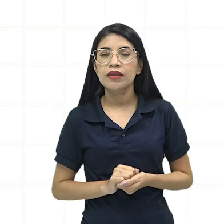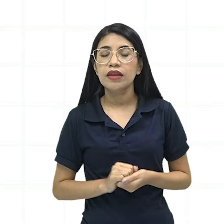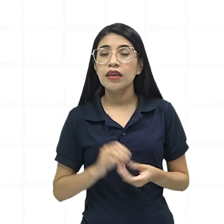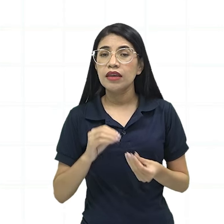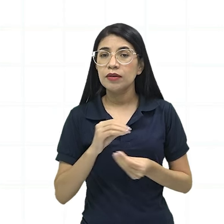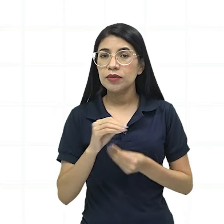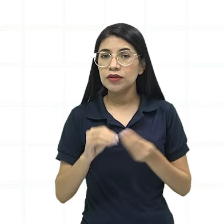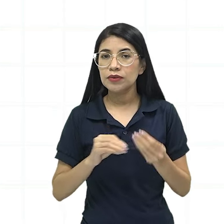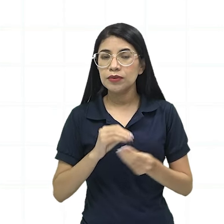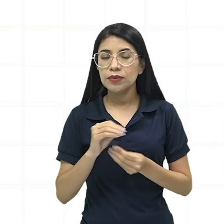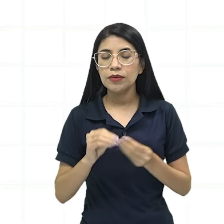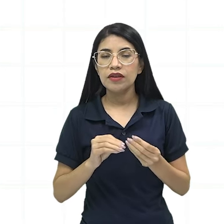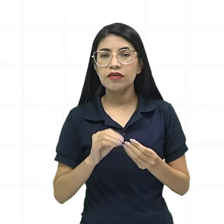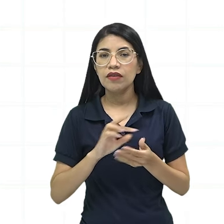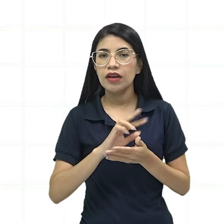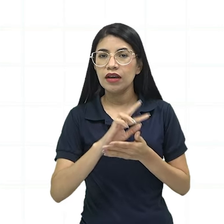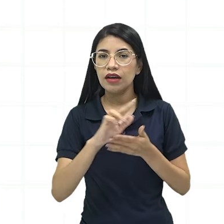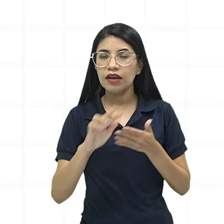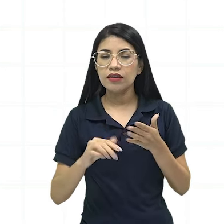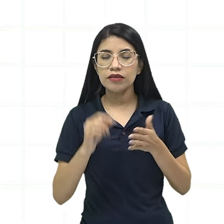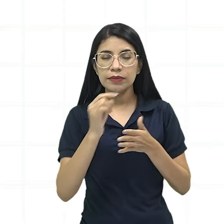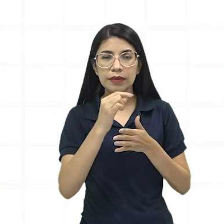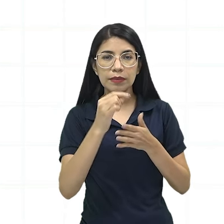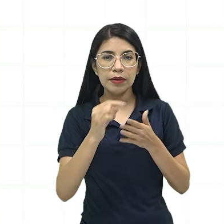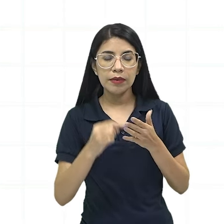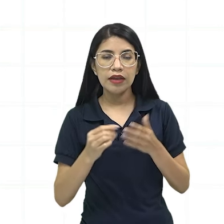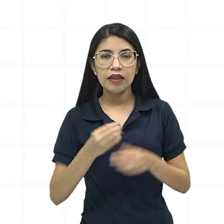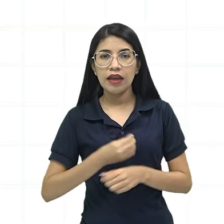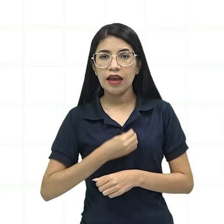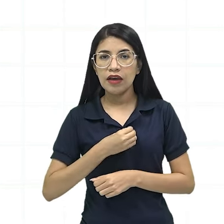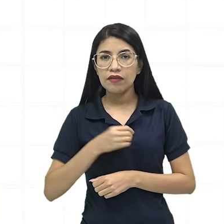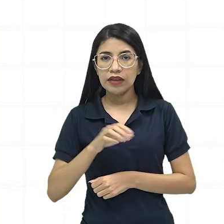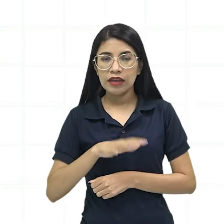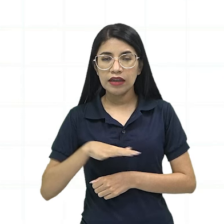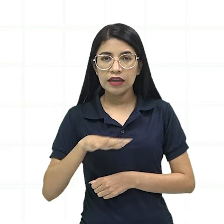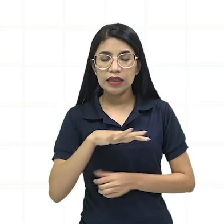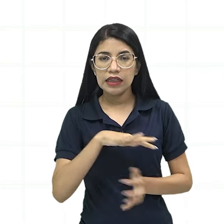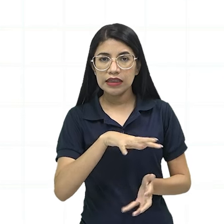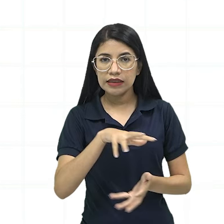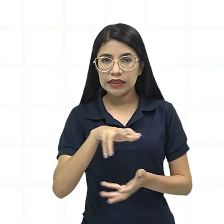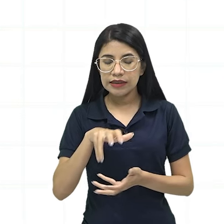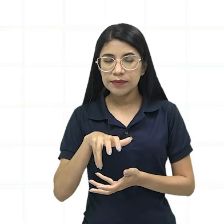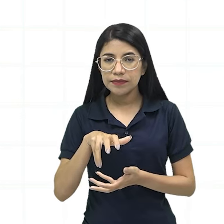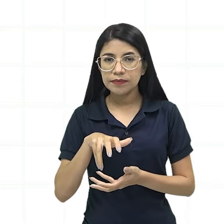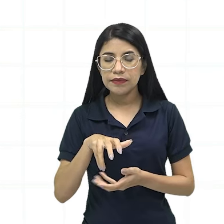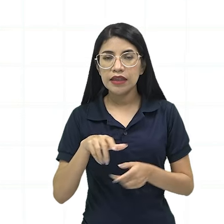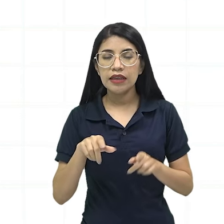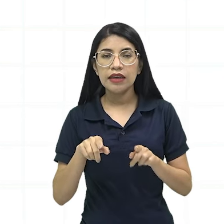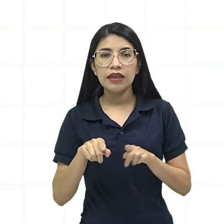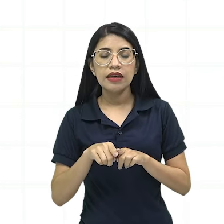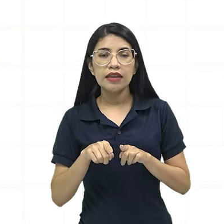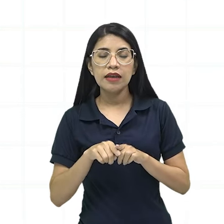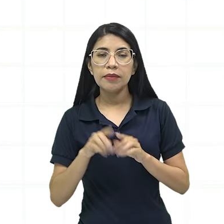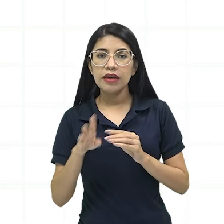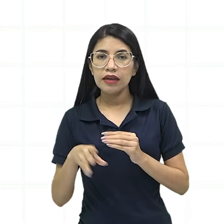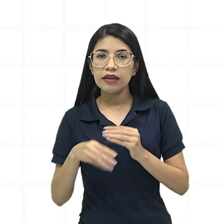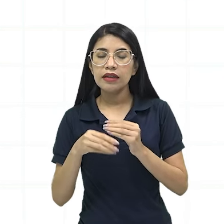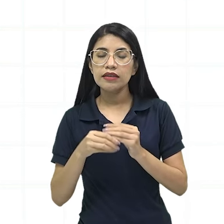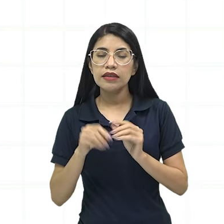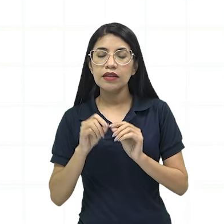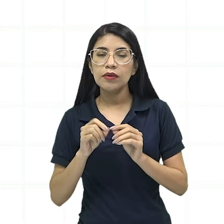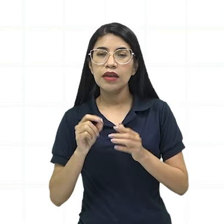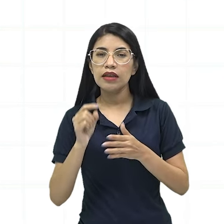na epopeia, são misturados elementos da vida terrena, lembre-se disso, e